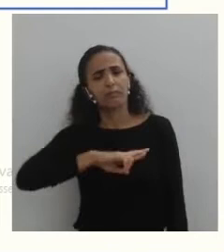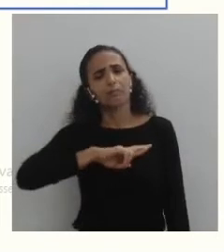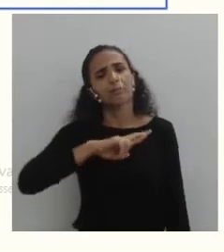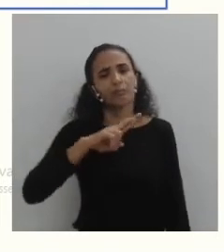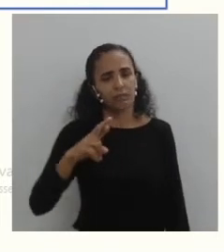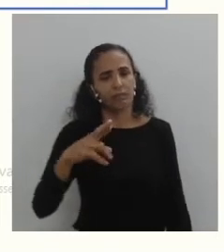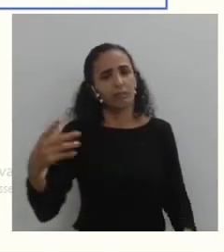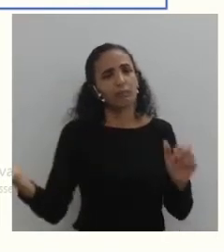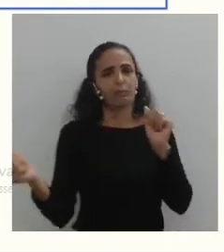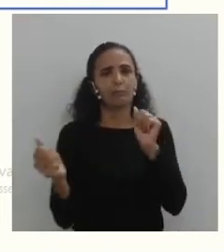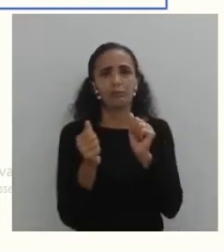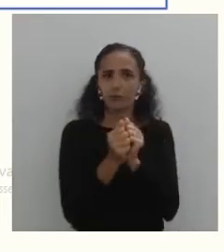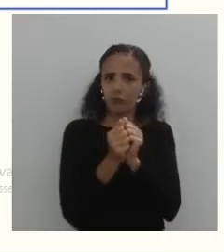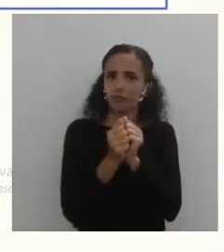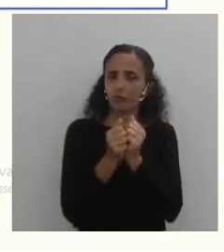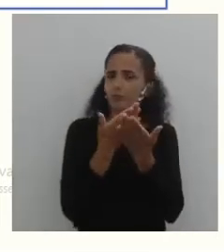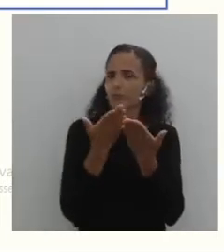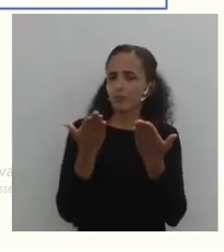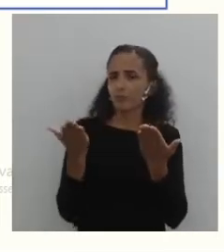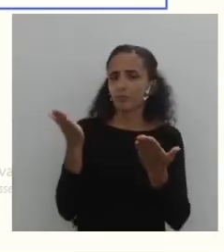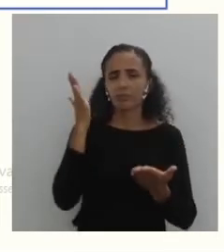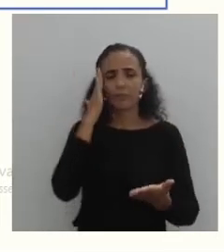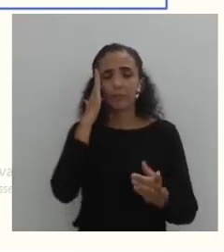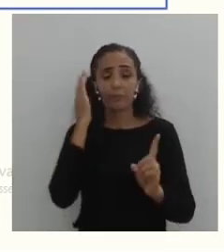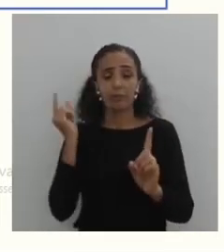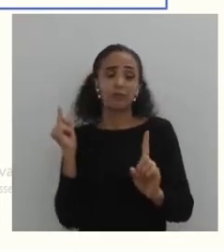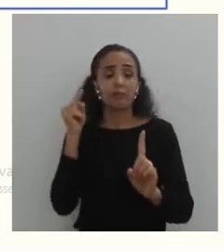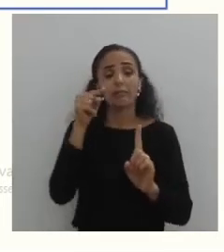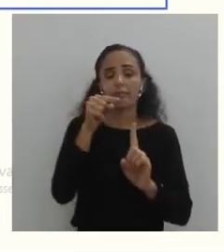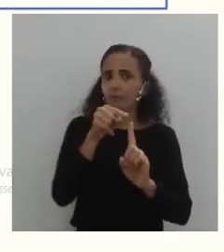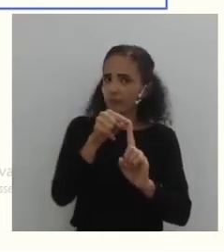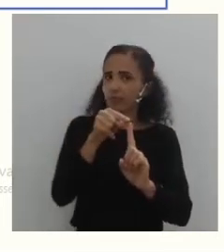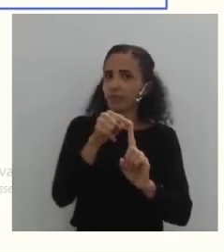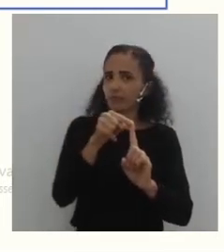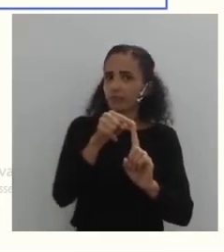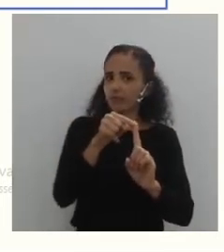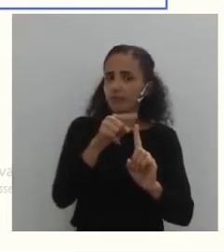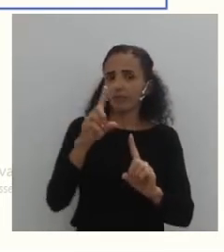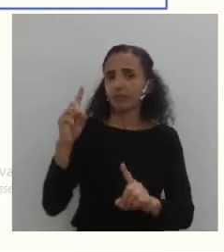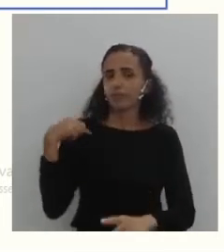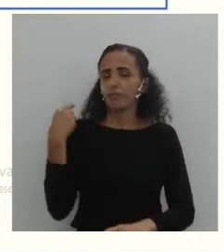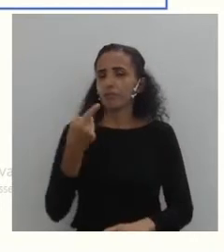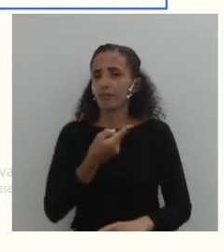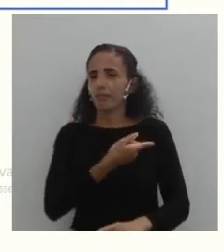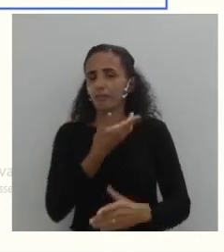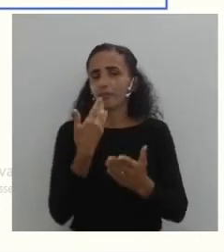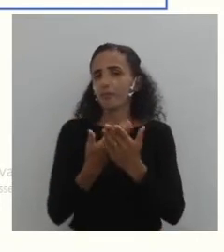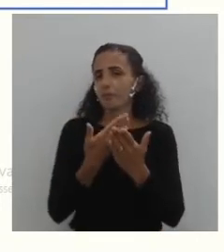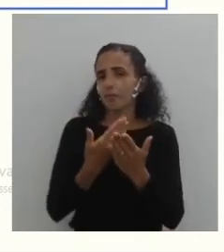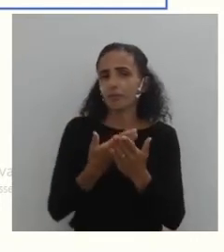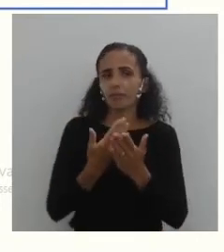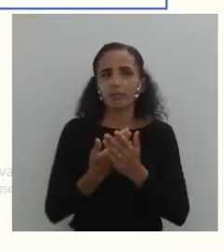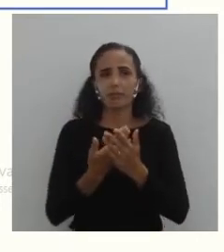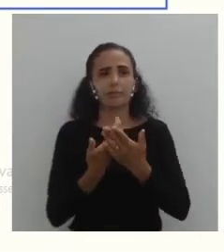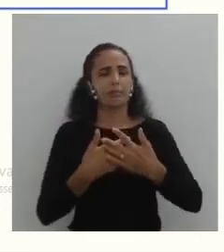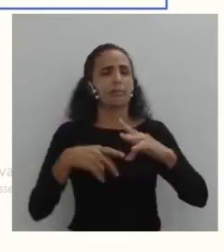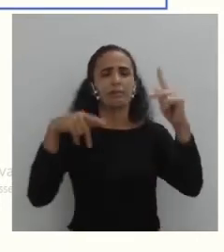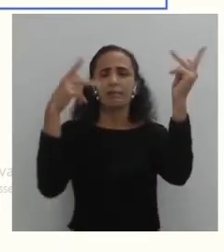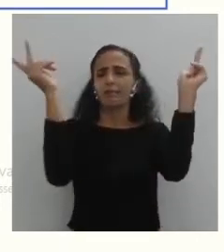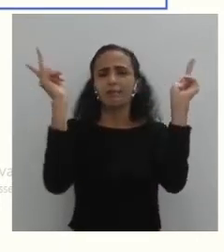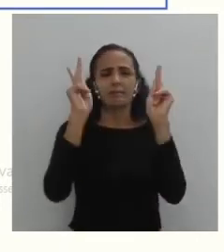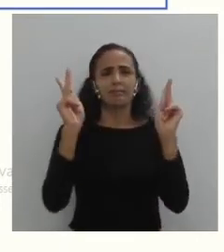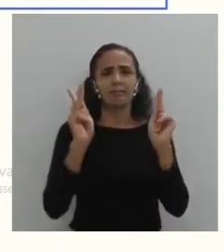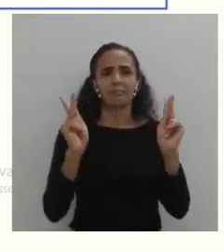religiosas juntas. Isso é um sonho, não é isso? Isso é um objetivo que nós estamos buscando, essa paz,